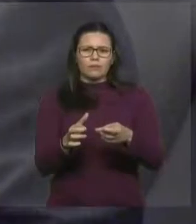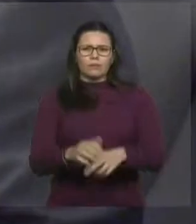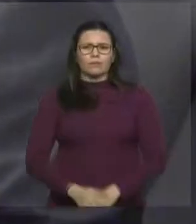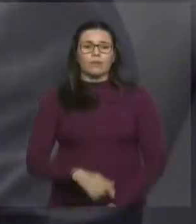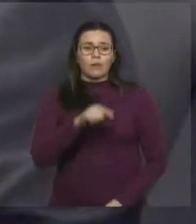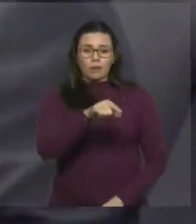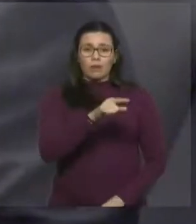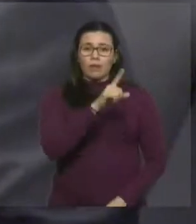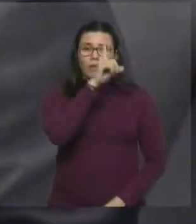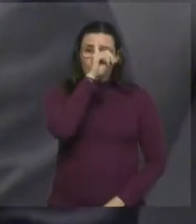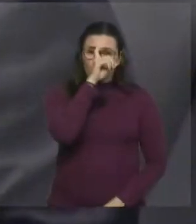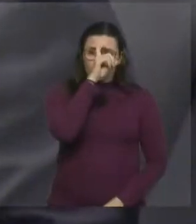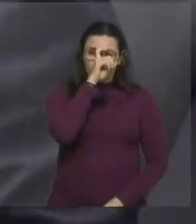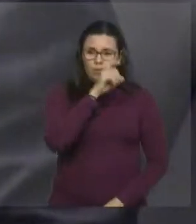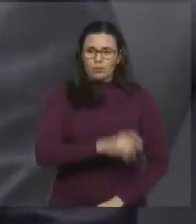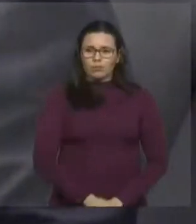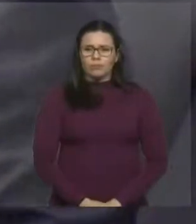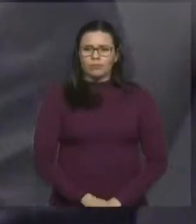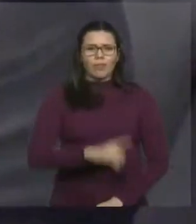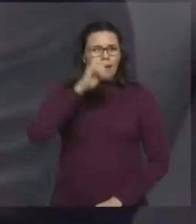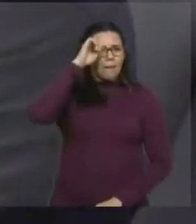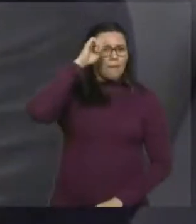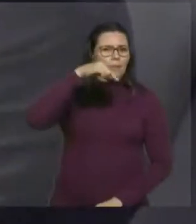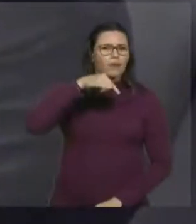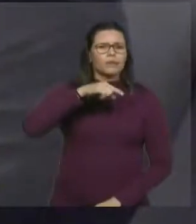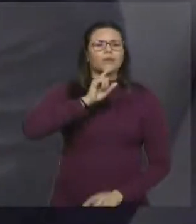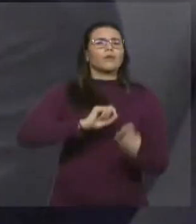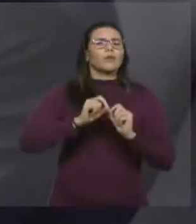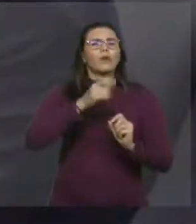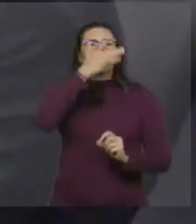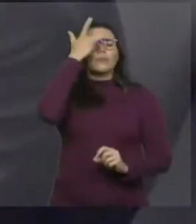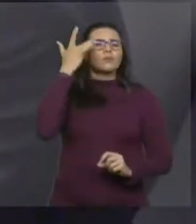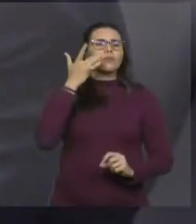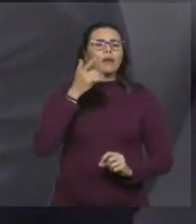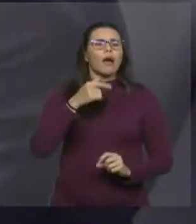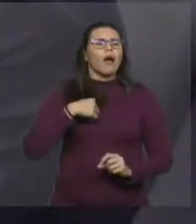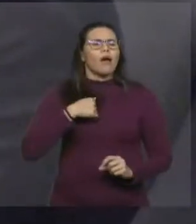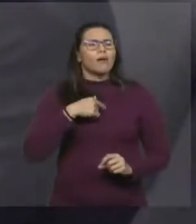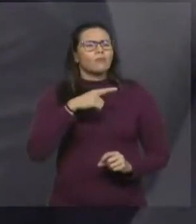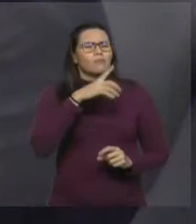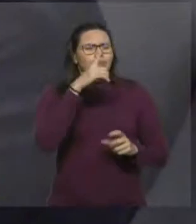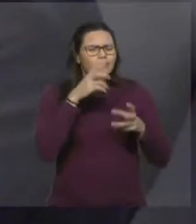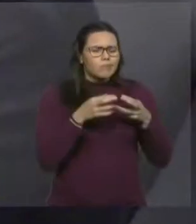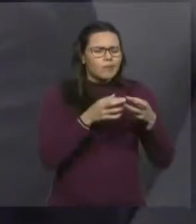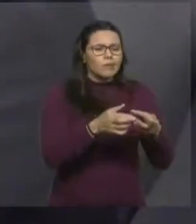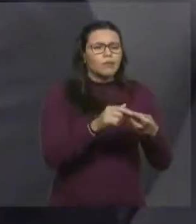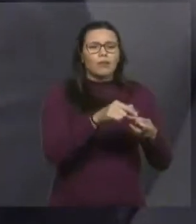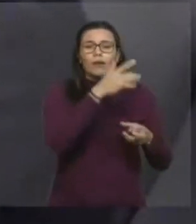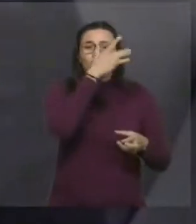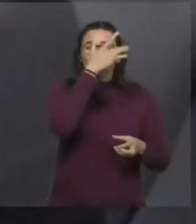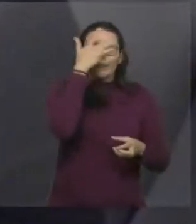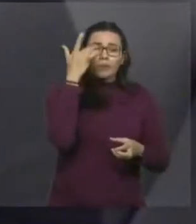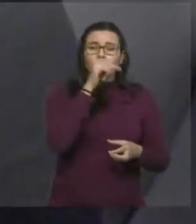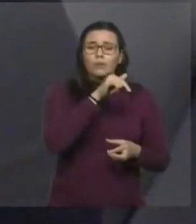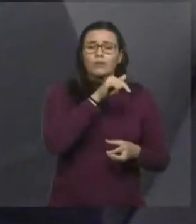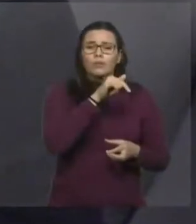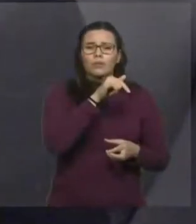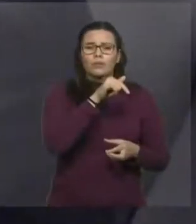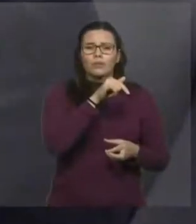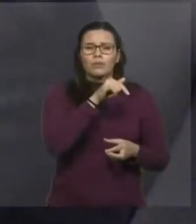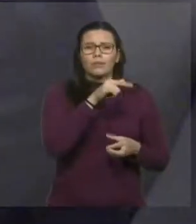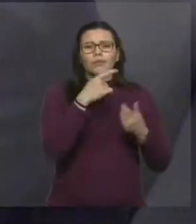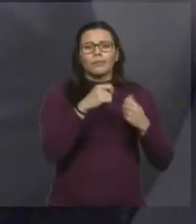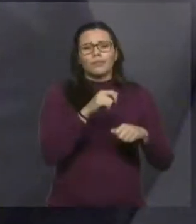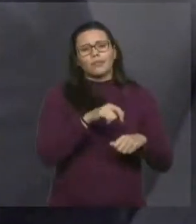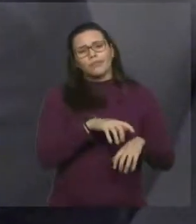possível, encaminha imediatamente para o Adenauer por ser um hospital de referência e um hospital